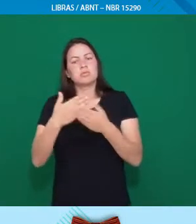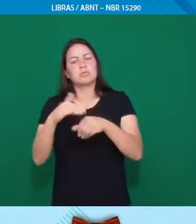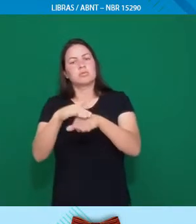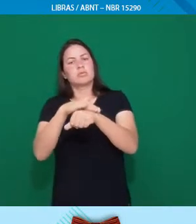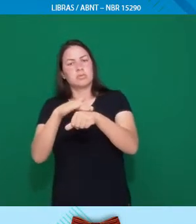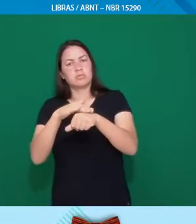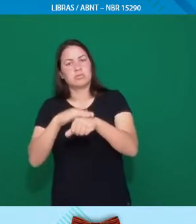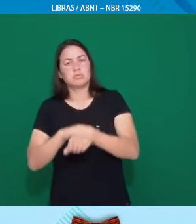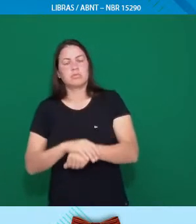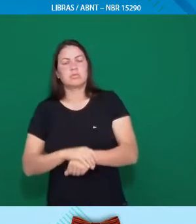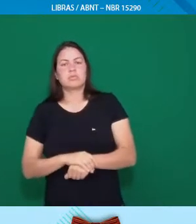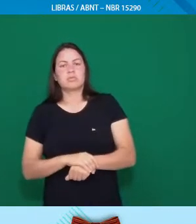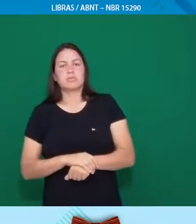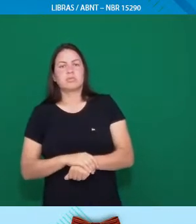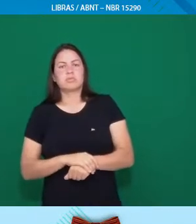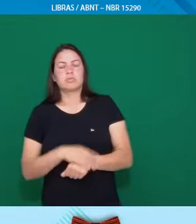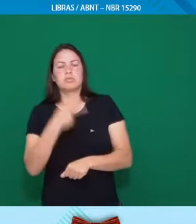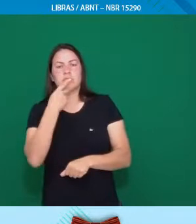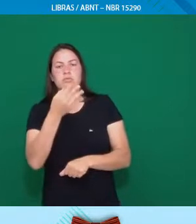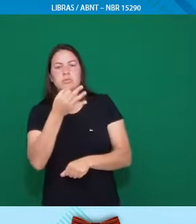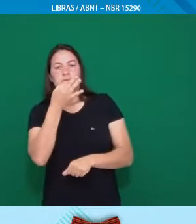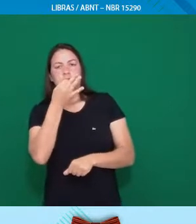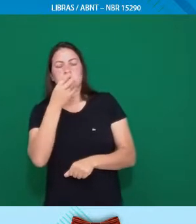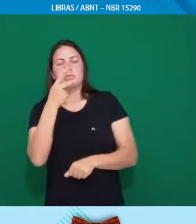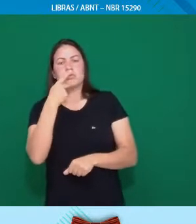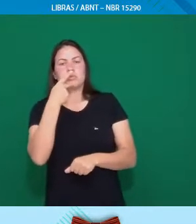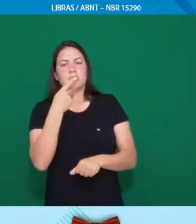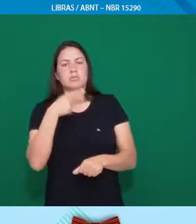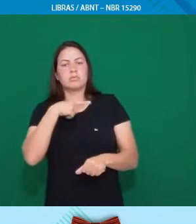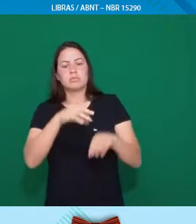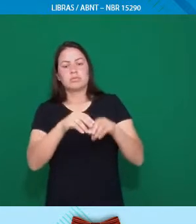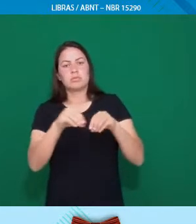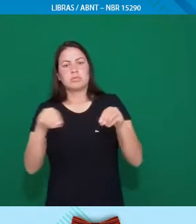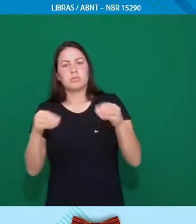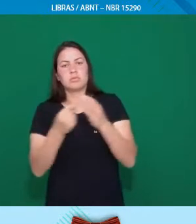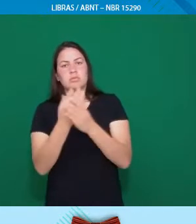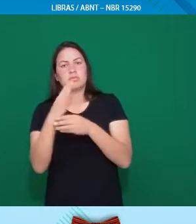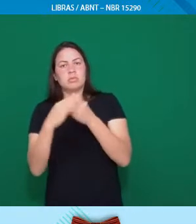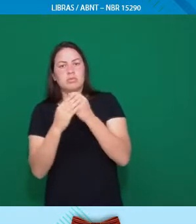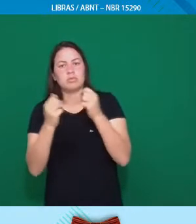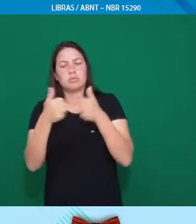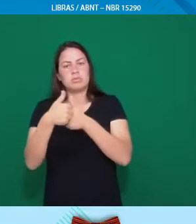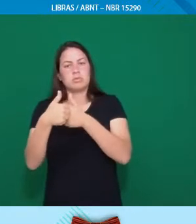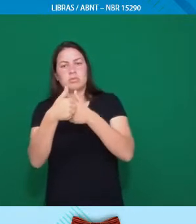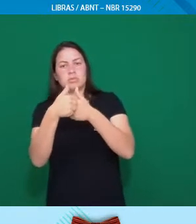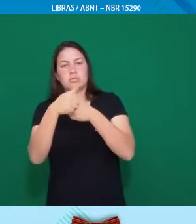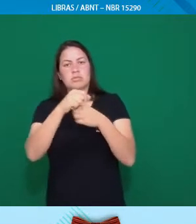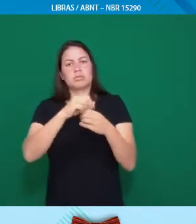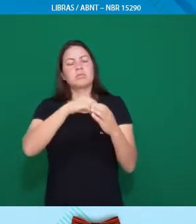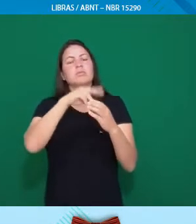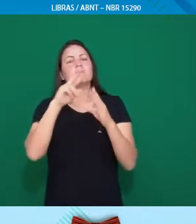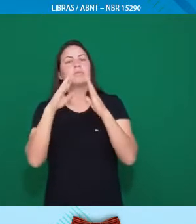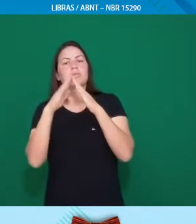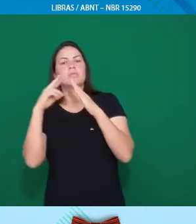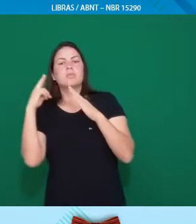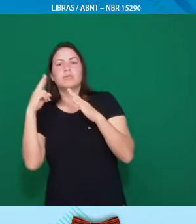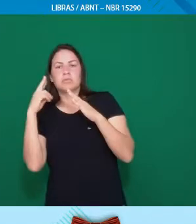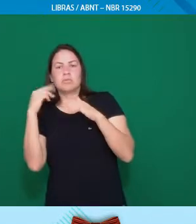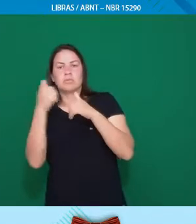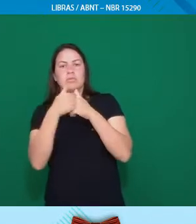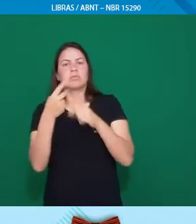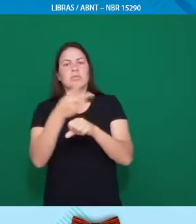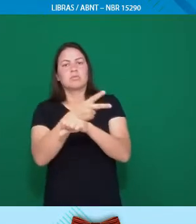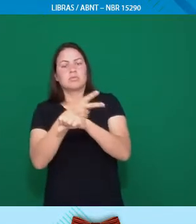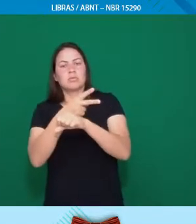coloco em discussão o melhor preço de terreno que até meio próximo à Câmara que fomos procurados aí por